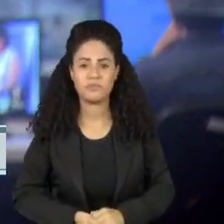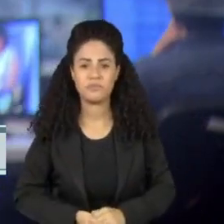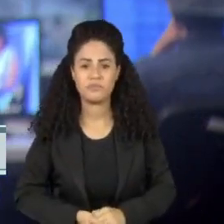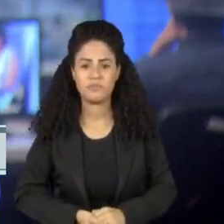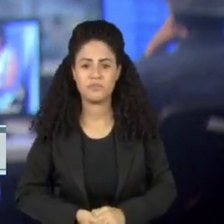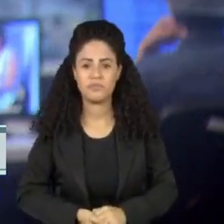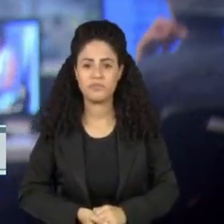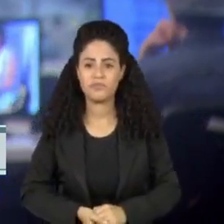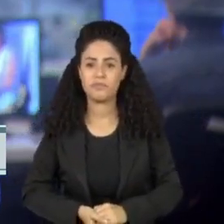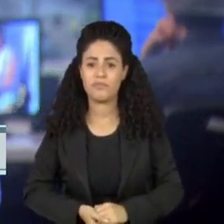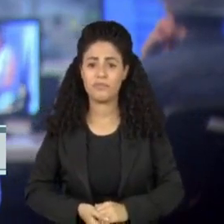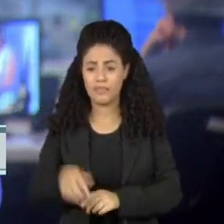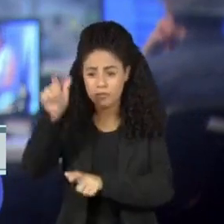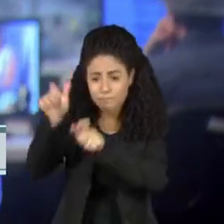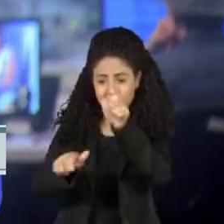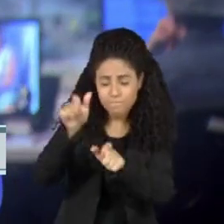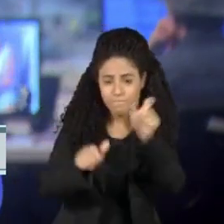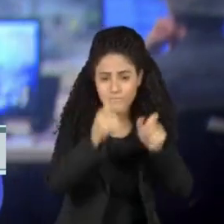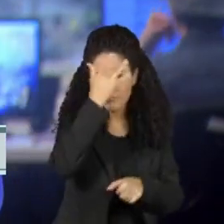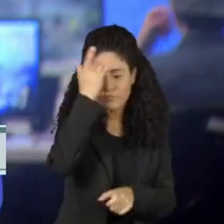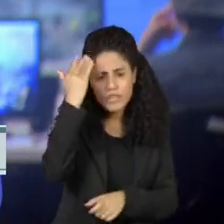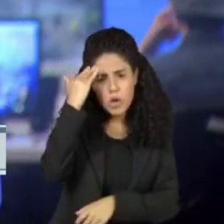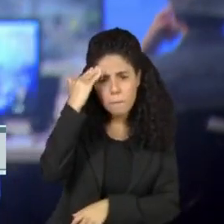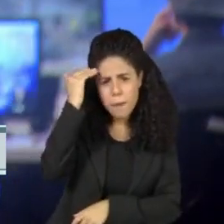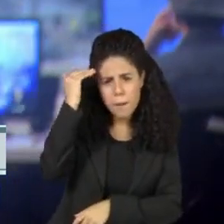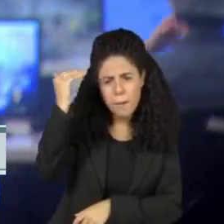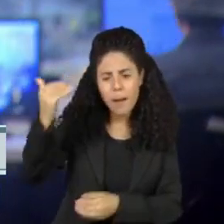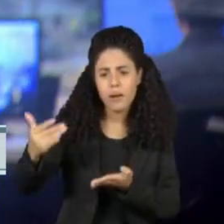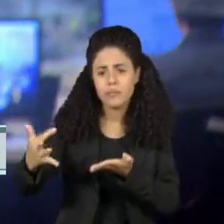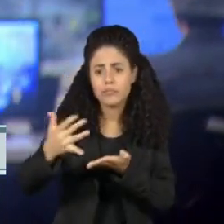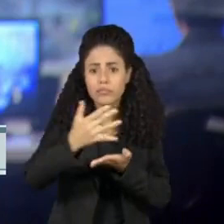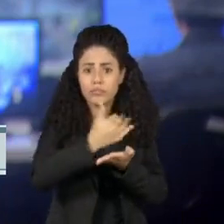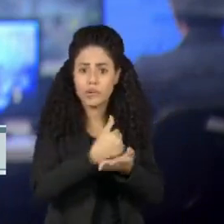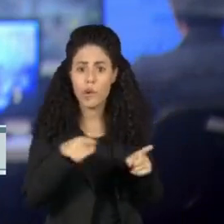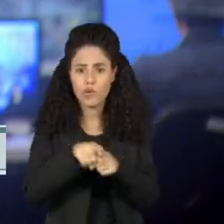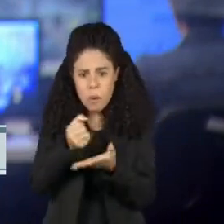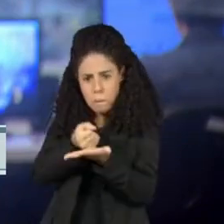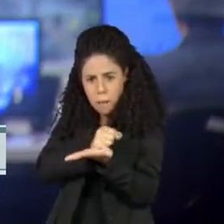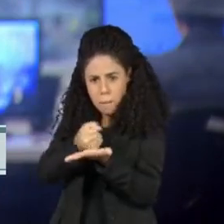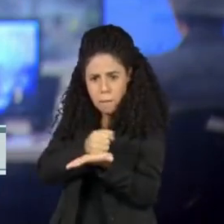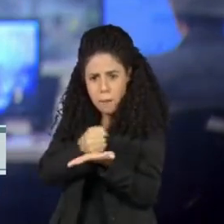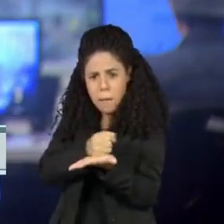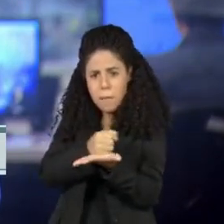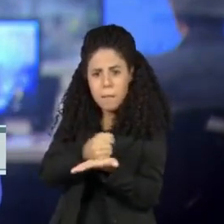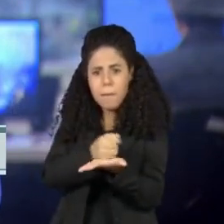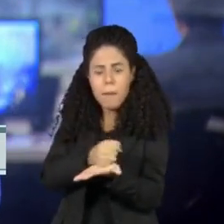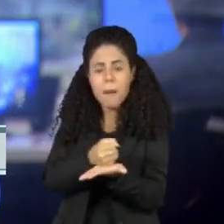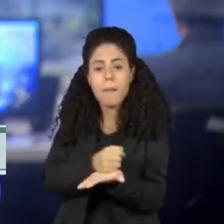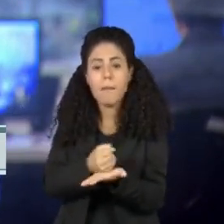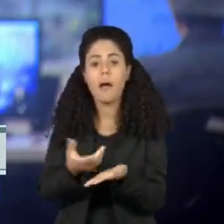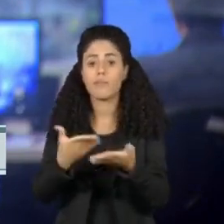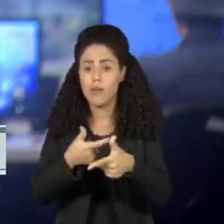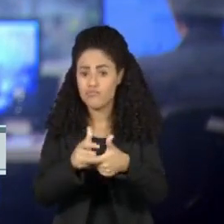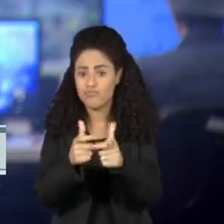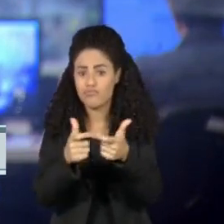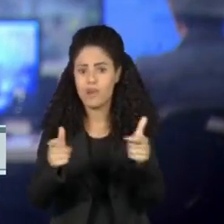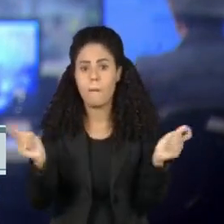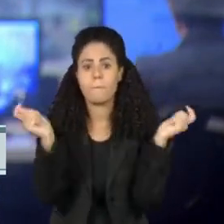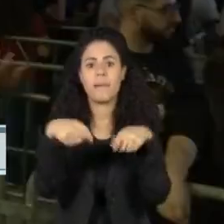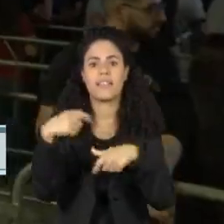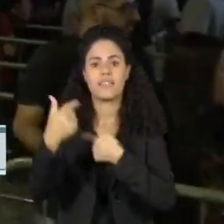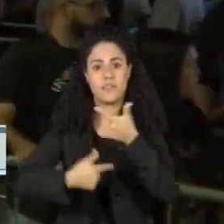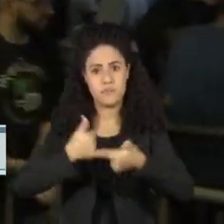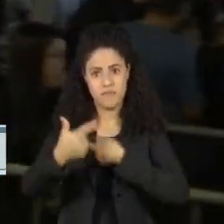milhões de fãs bilhões em faturamento o mercado de games cresce no Brasil com inúmeras possibilidades de